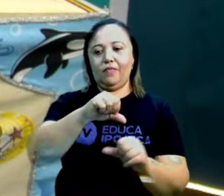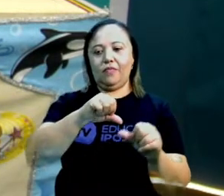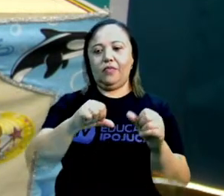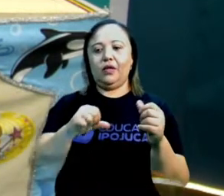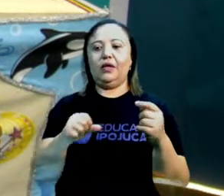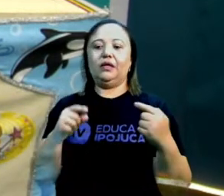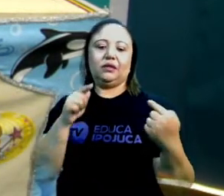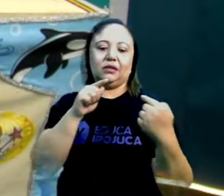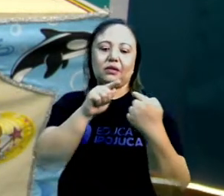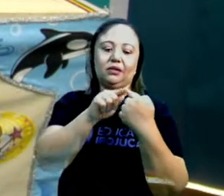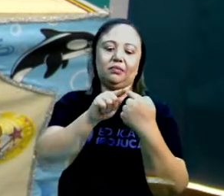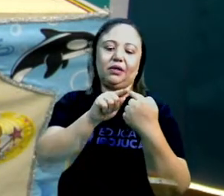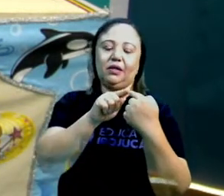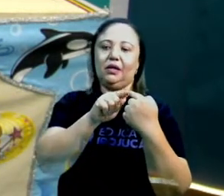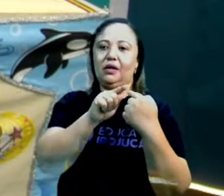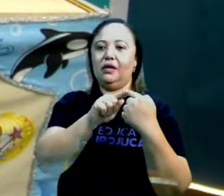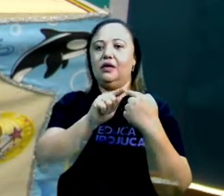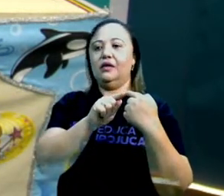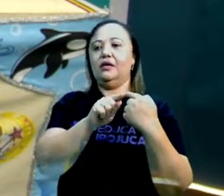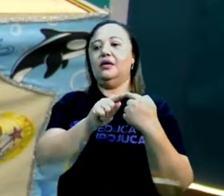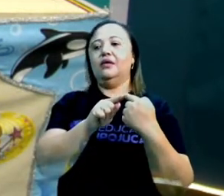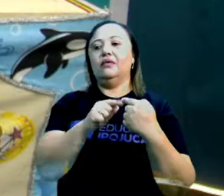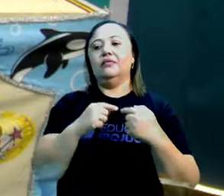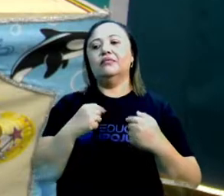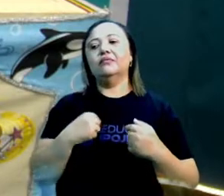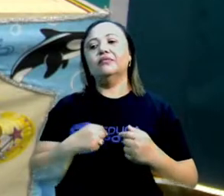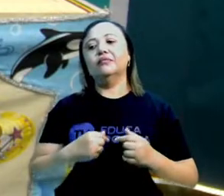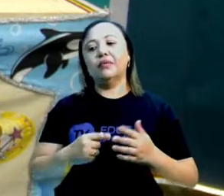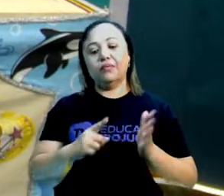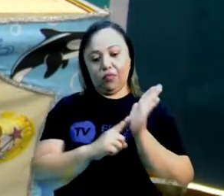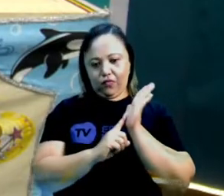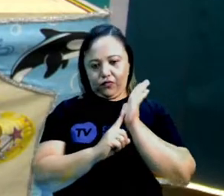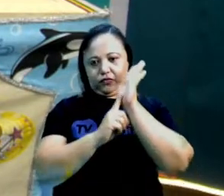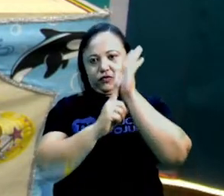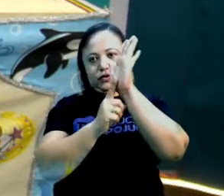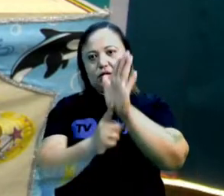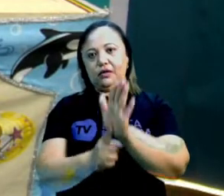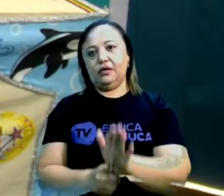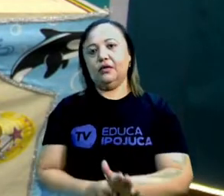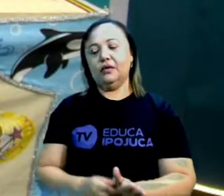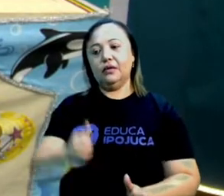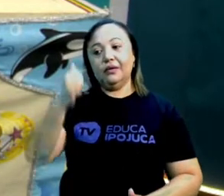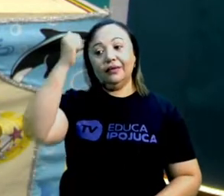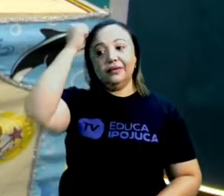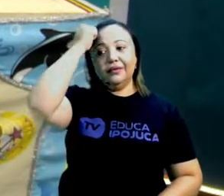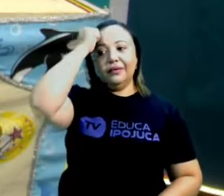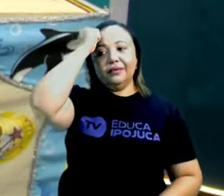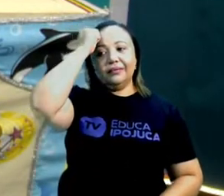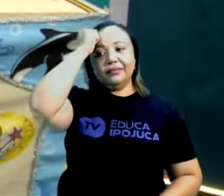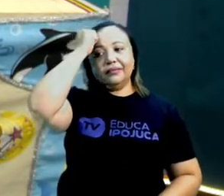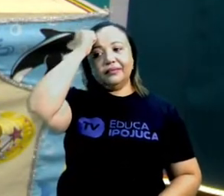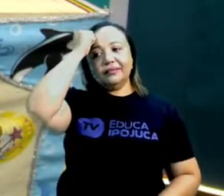sinal de quê, tu sabe? Sinal? Sim. De ficar sem roupa não